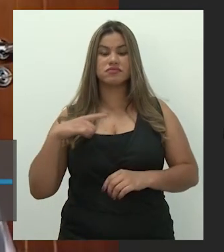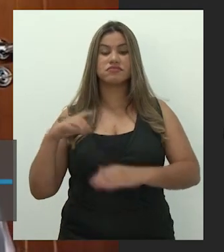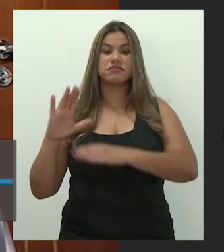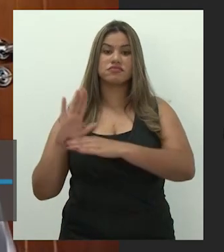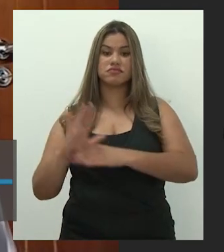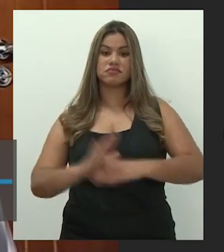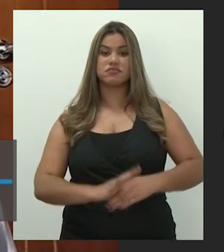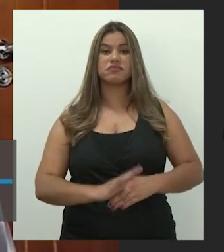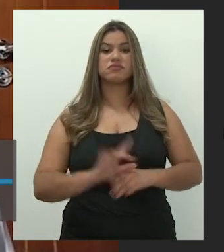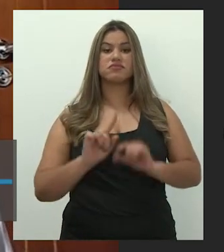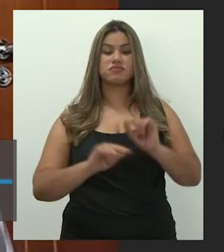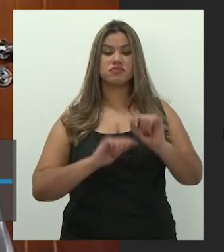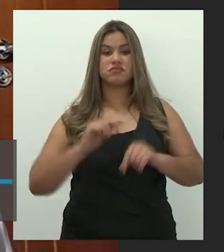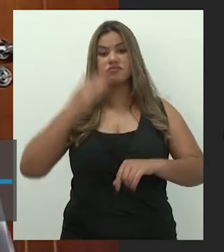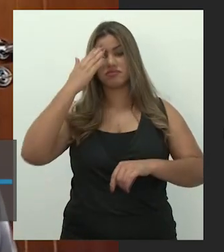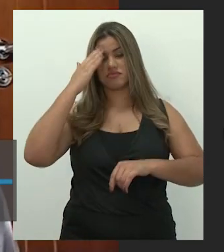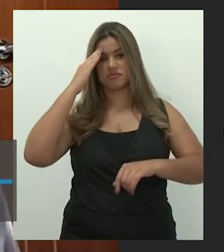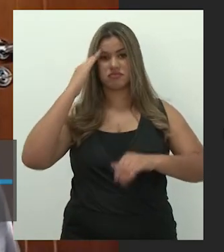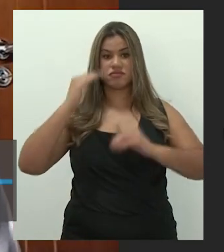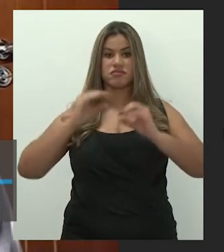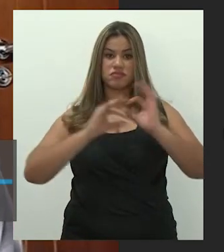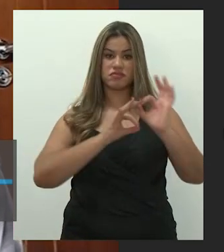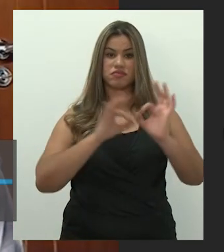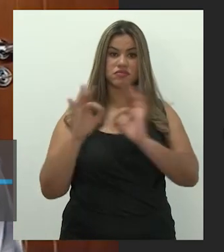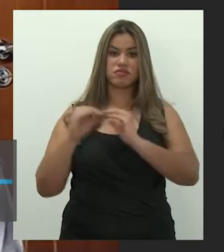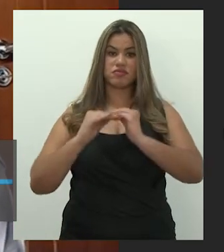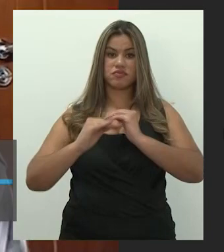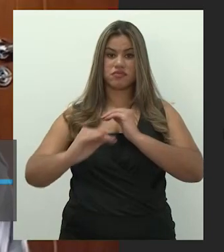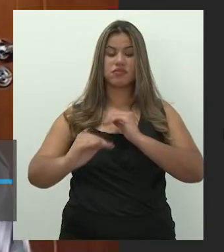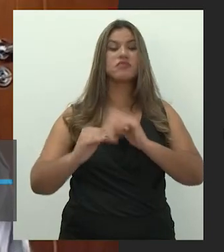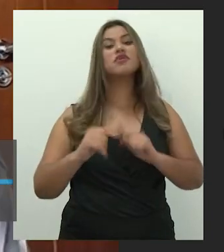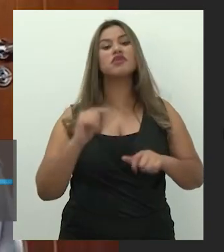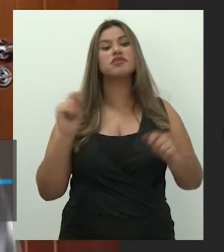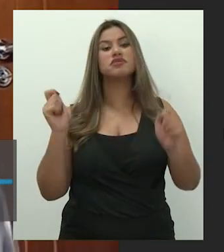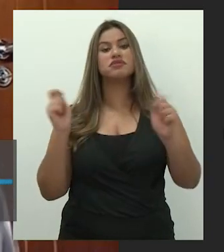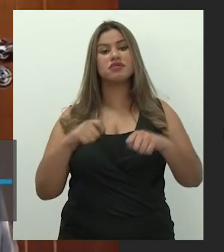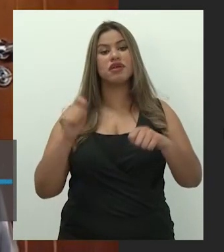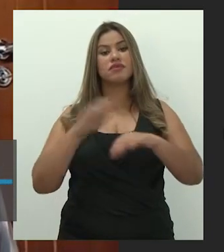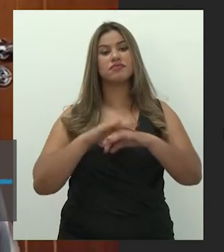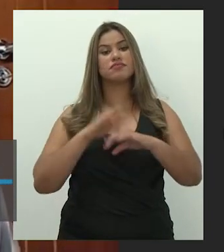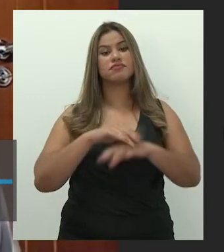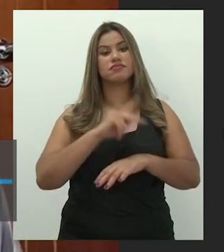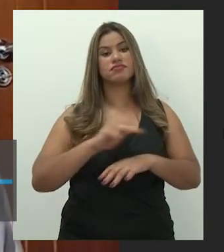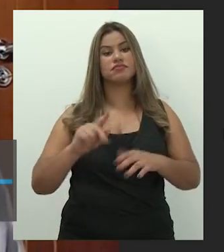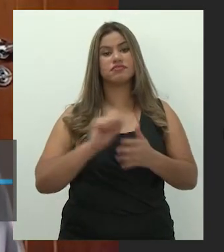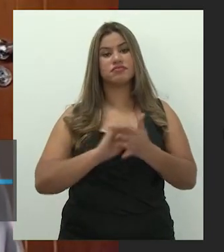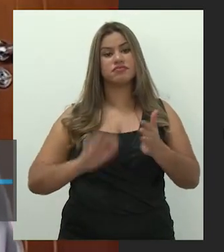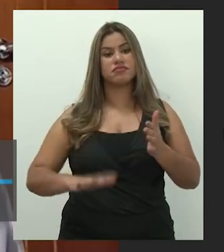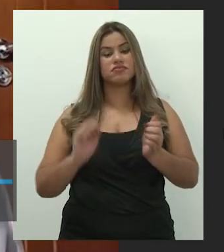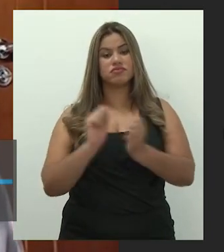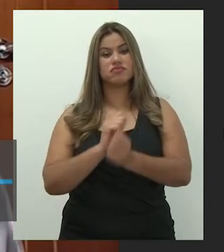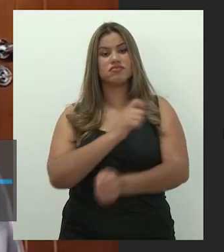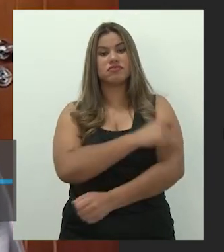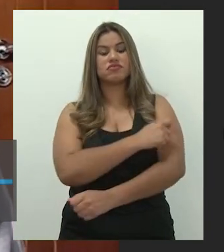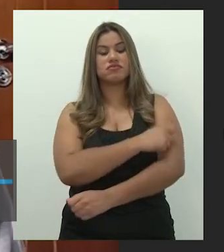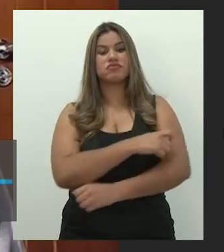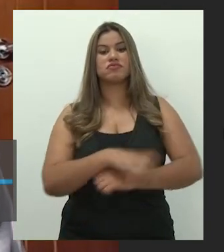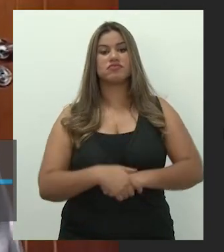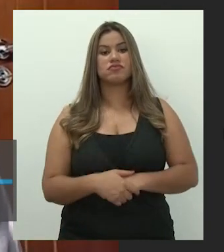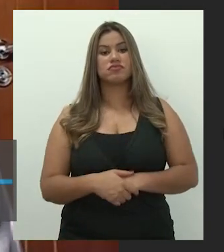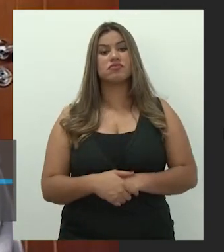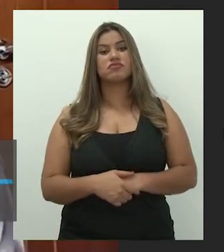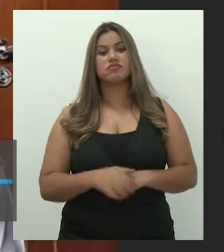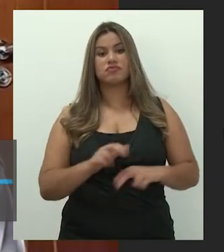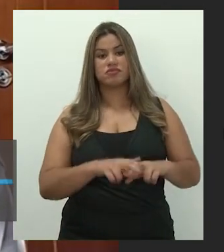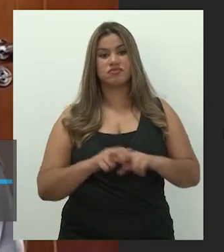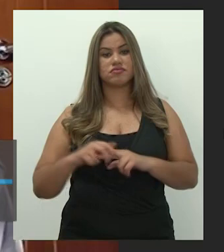de regularidades e pode ser explorado no trabalho de álgebra com seus alunos, tá bom, pessoal? Para isso, a gente vai exibir o